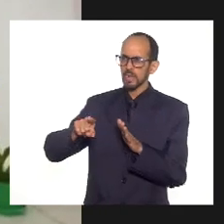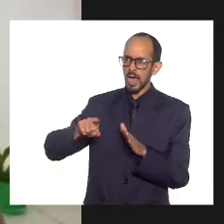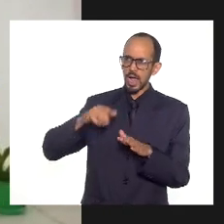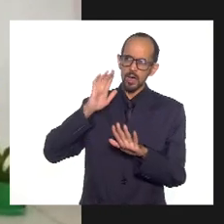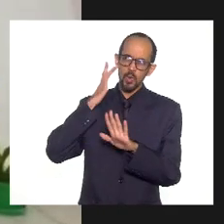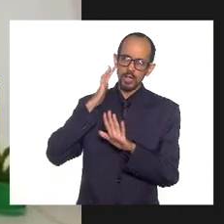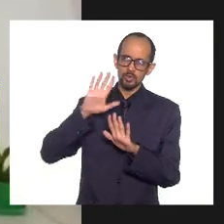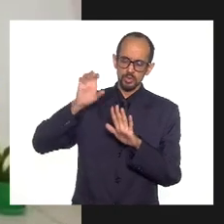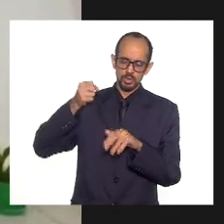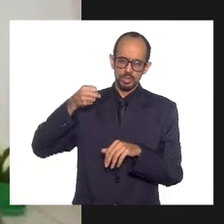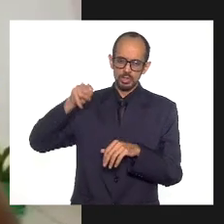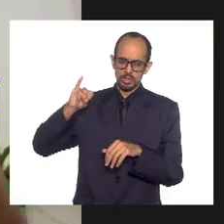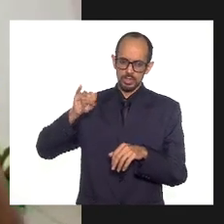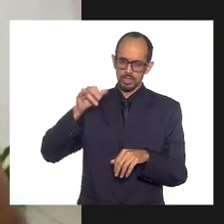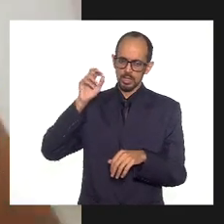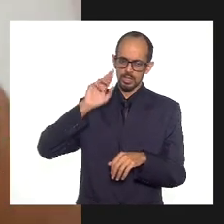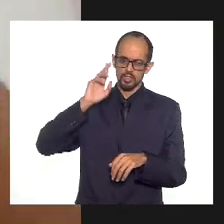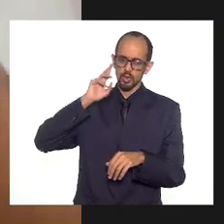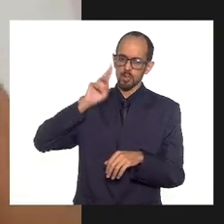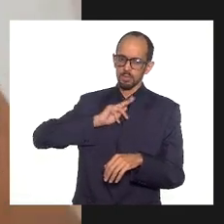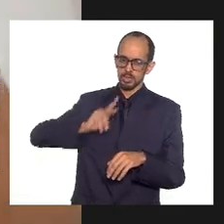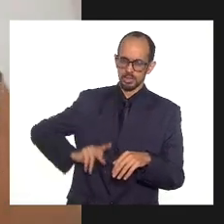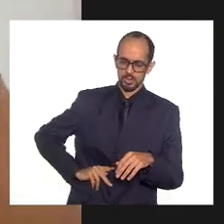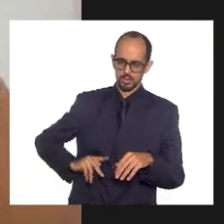aqui, já que houve